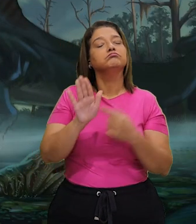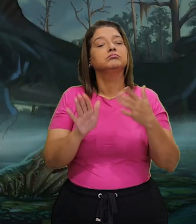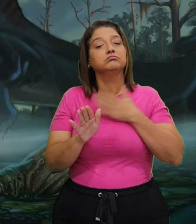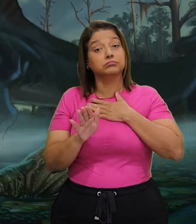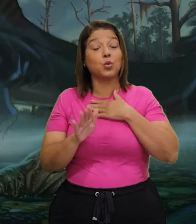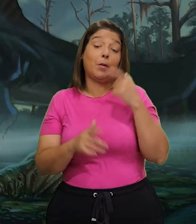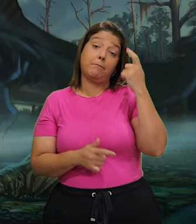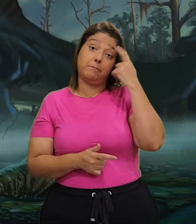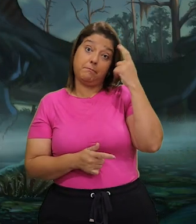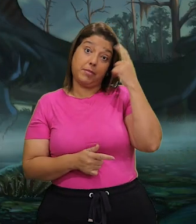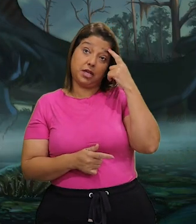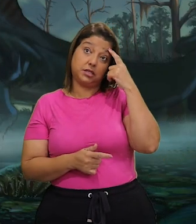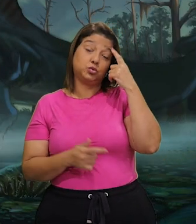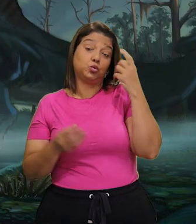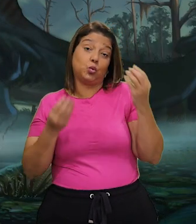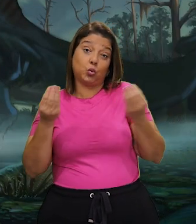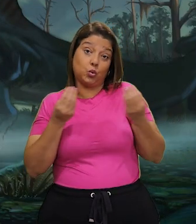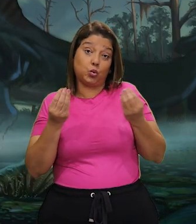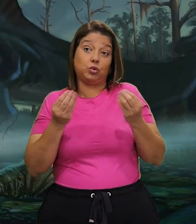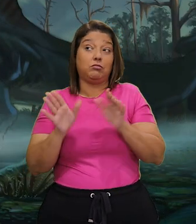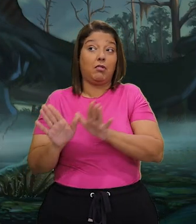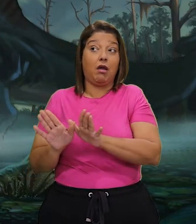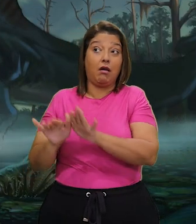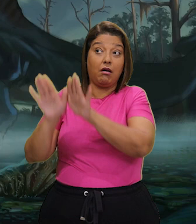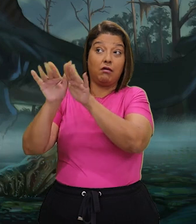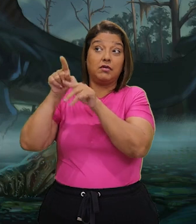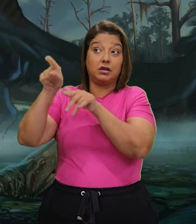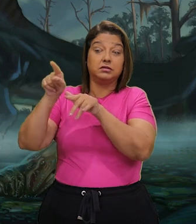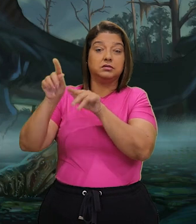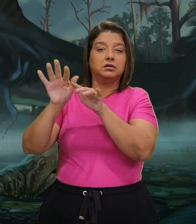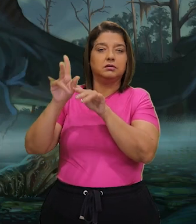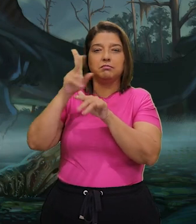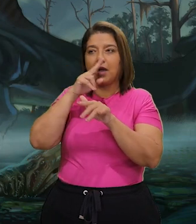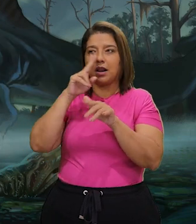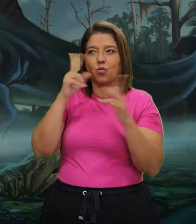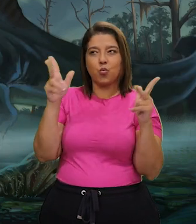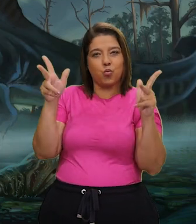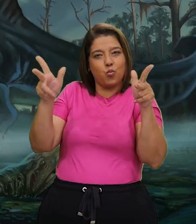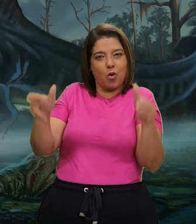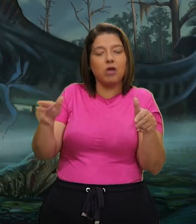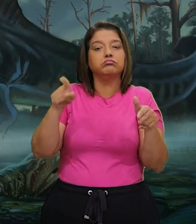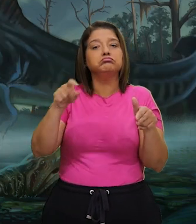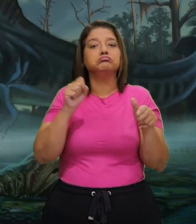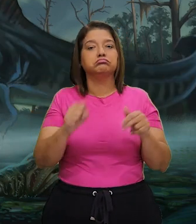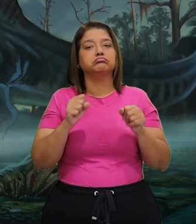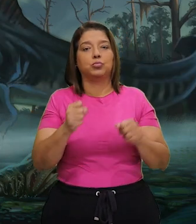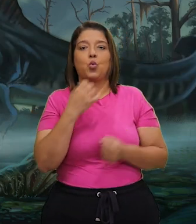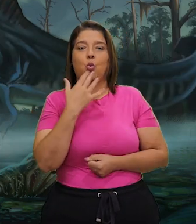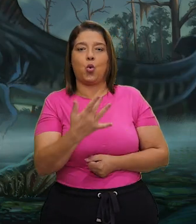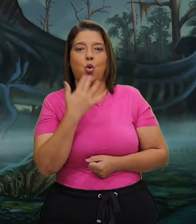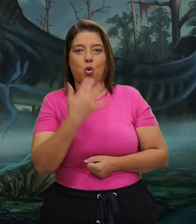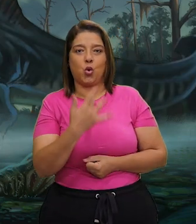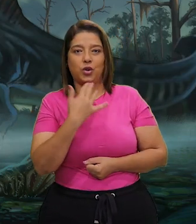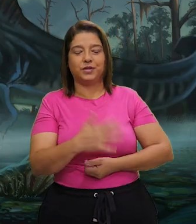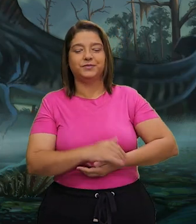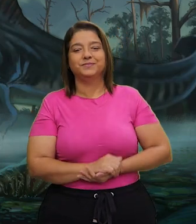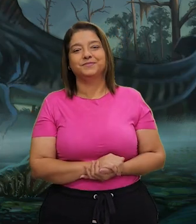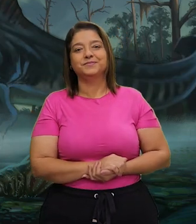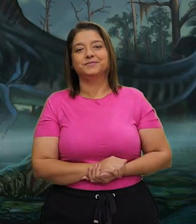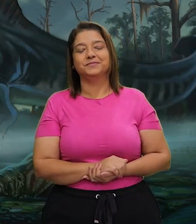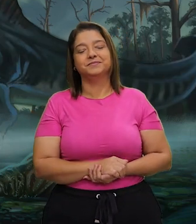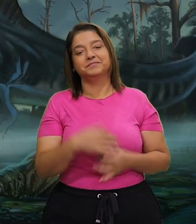pensar comparando com as aves que também T estruturas assim que elas podem ser coloridas então é uma